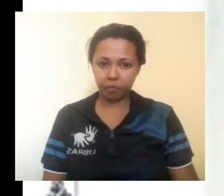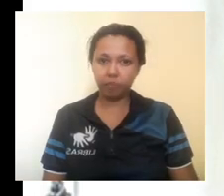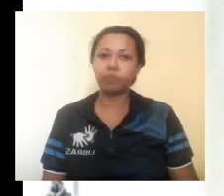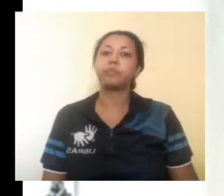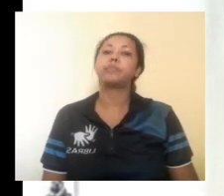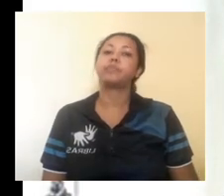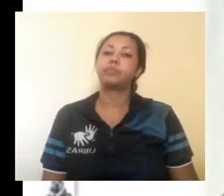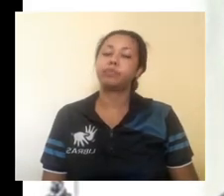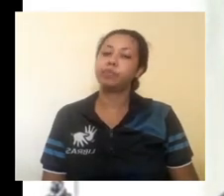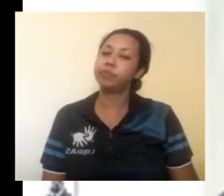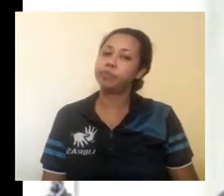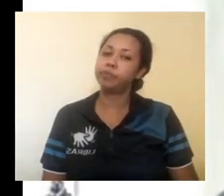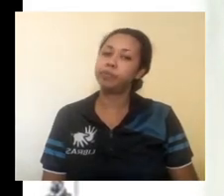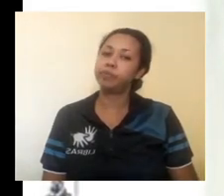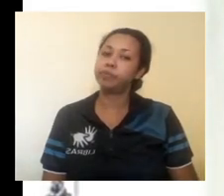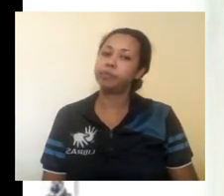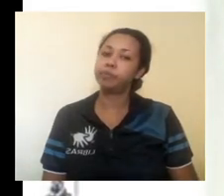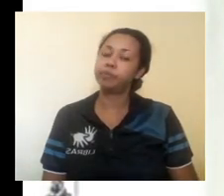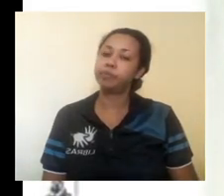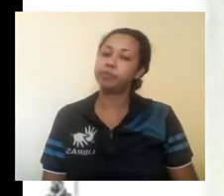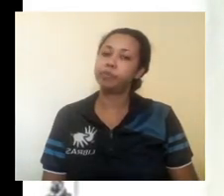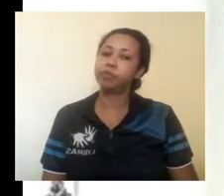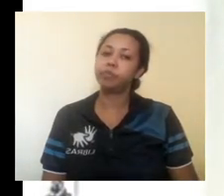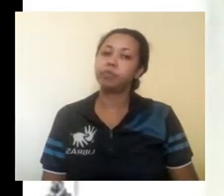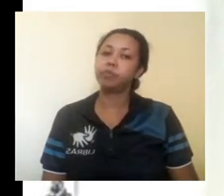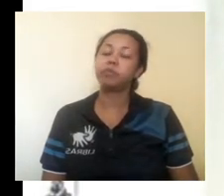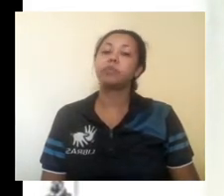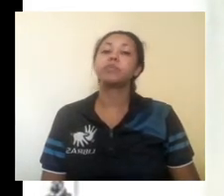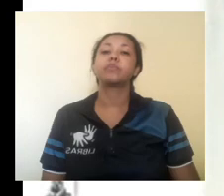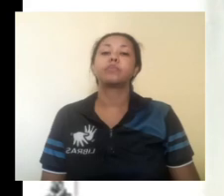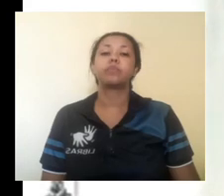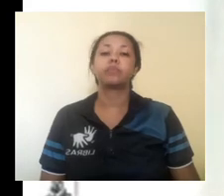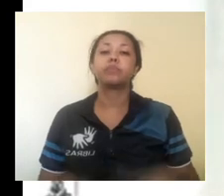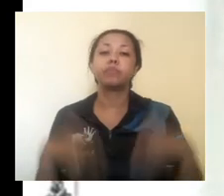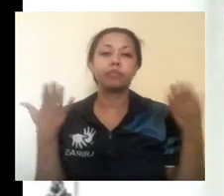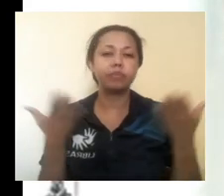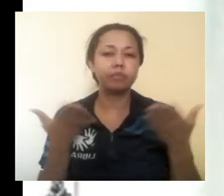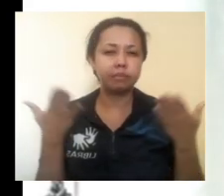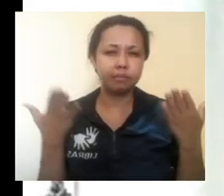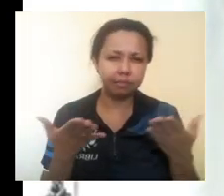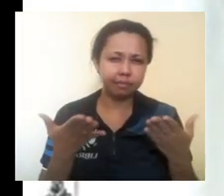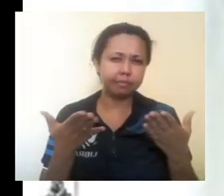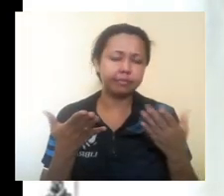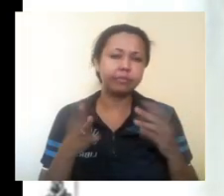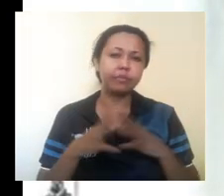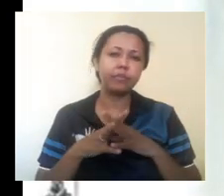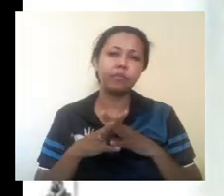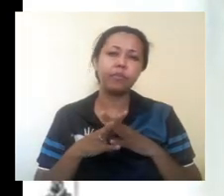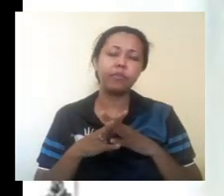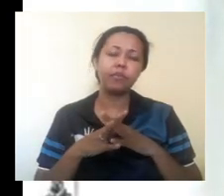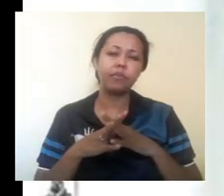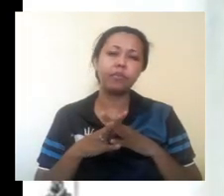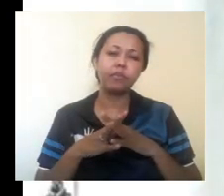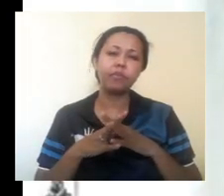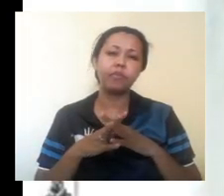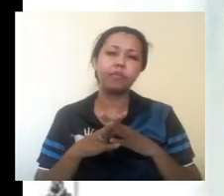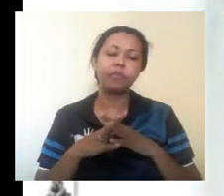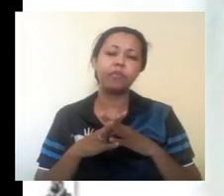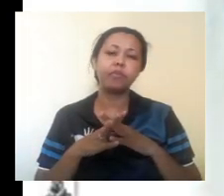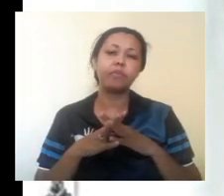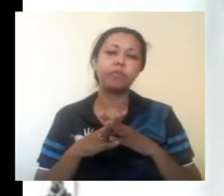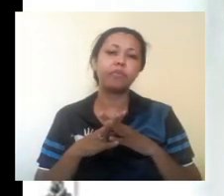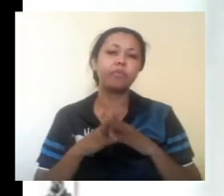vamos lá. Eu vou falar aqui algumas mulheres, alguns perfis de mulheres, né? Logicamente que se a gente fosse